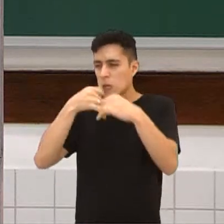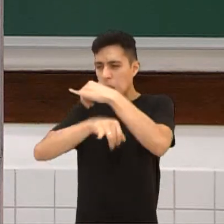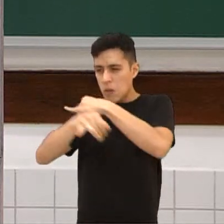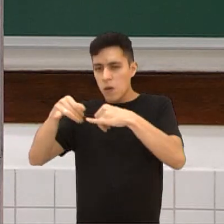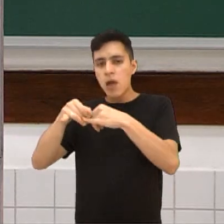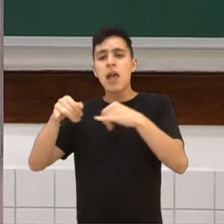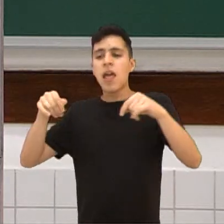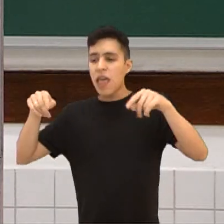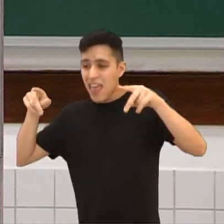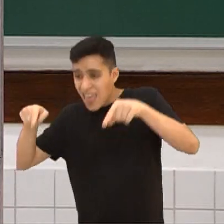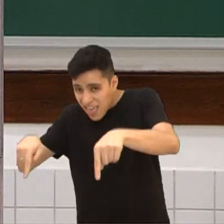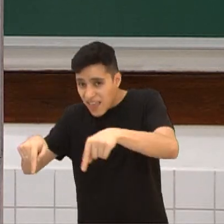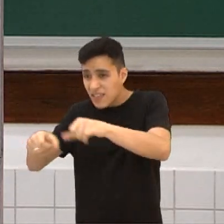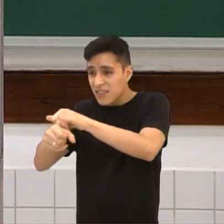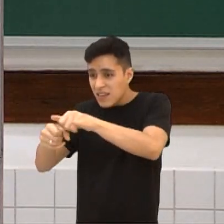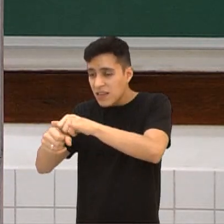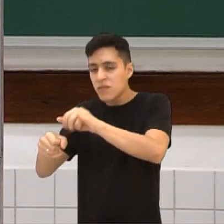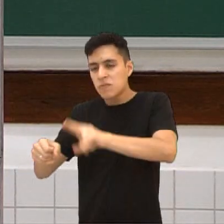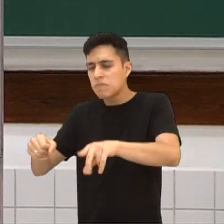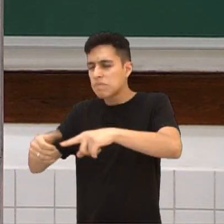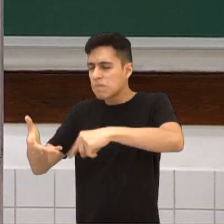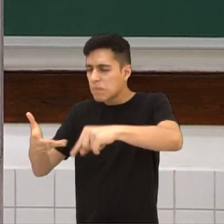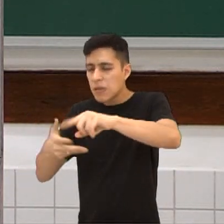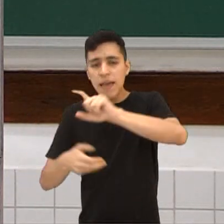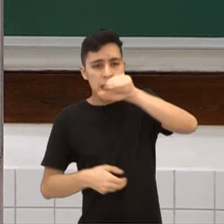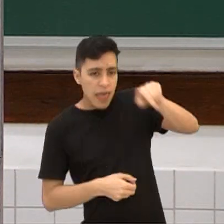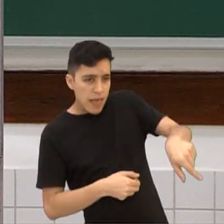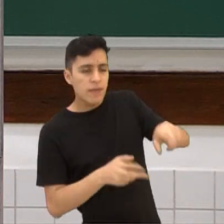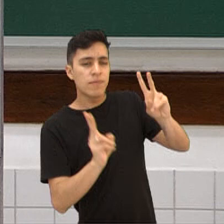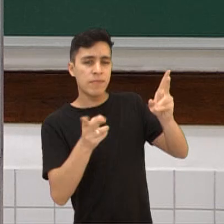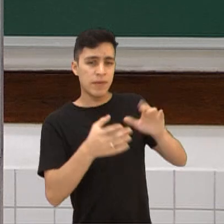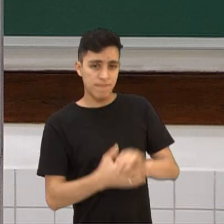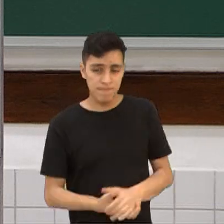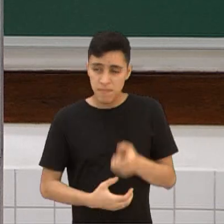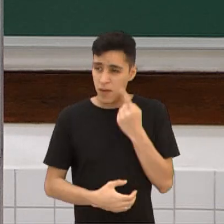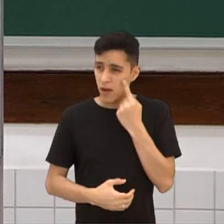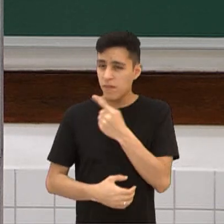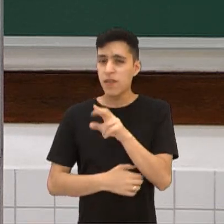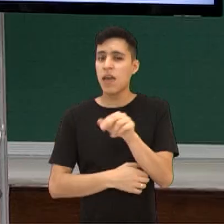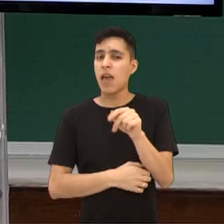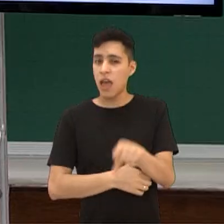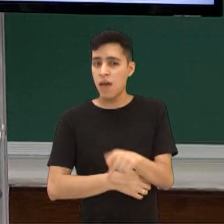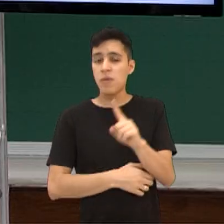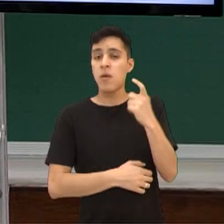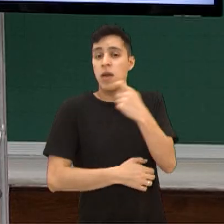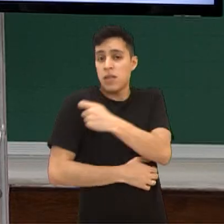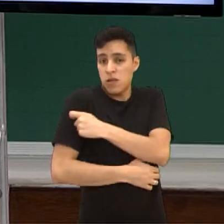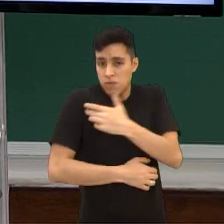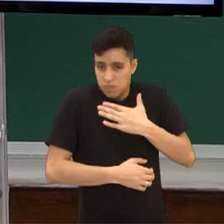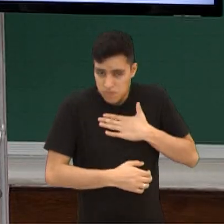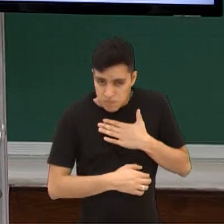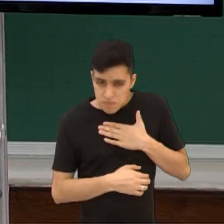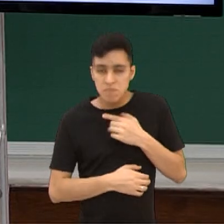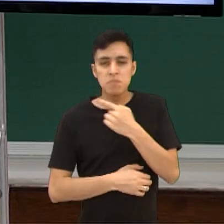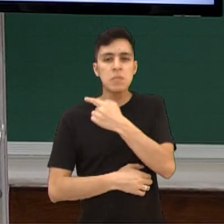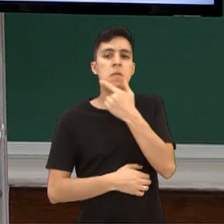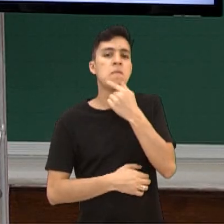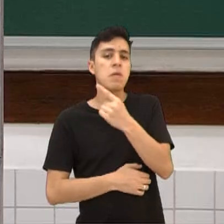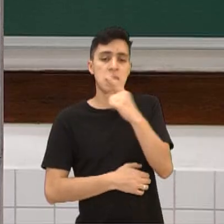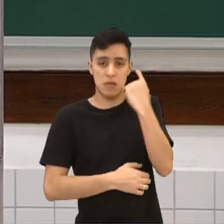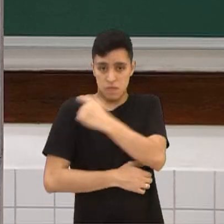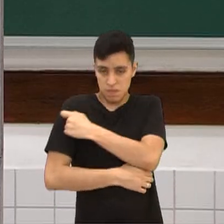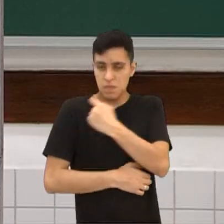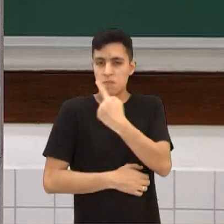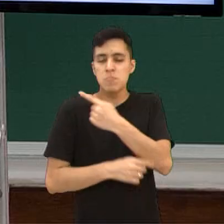também. Então vamos ver um rap aí feito aí por um ex-aluno meu, né, Lucas de Oliveira, que ele é o Stance Cortez, tem muita coisa dele